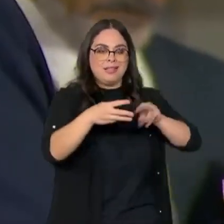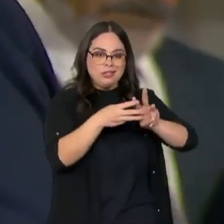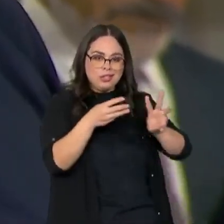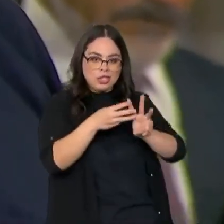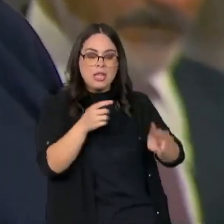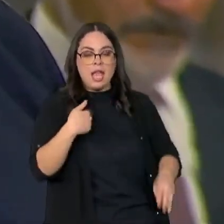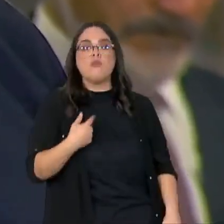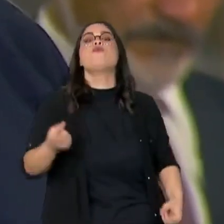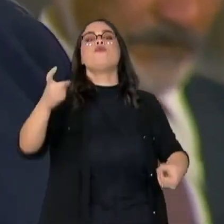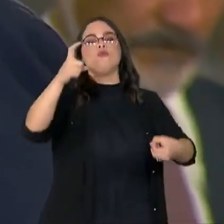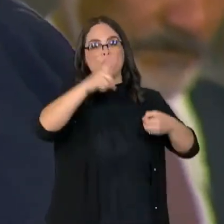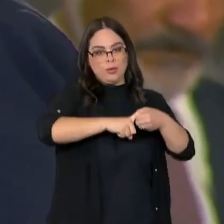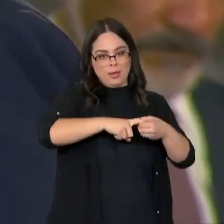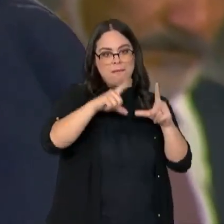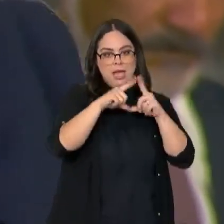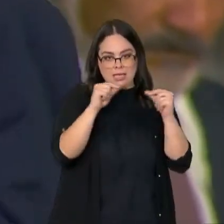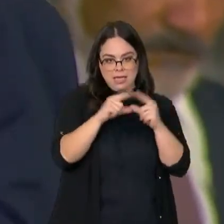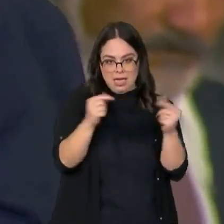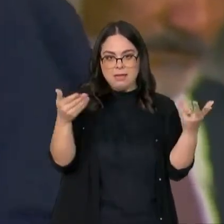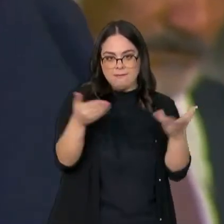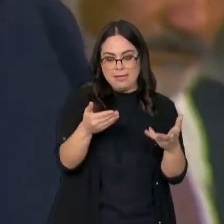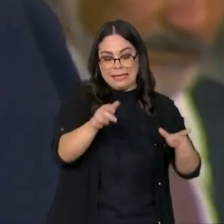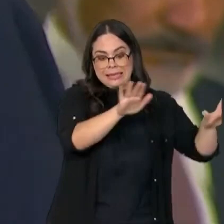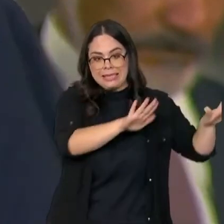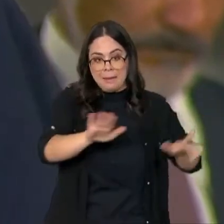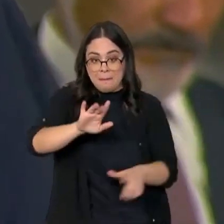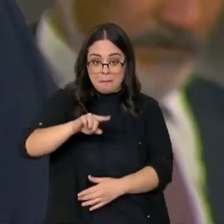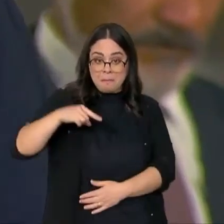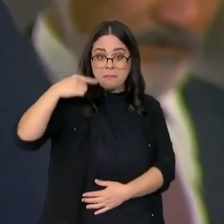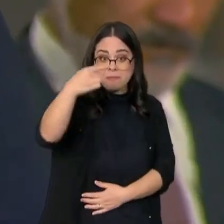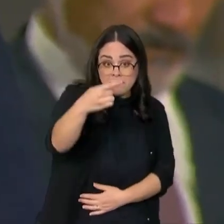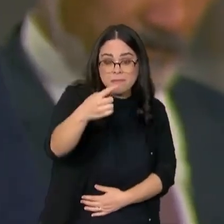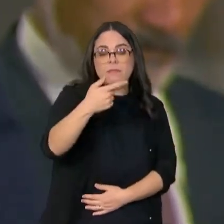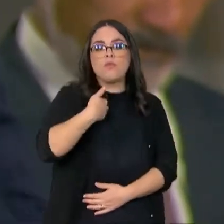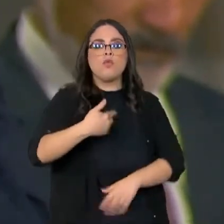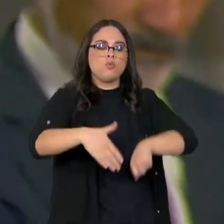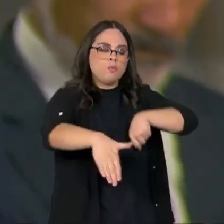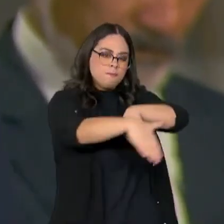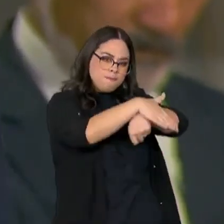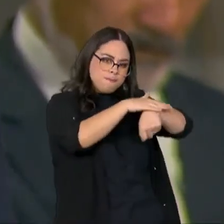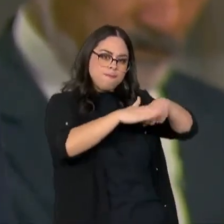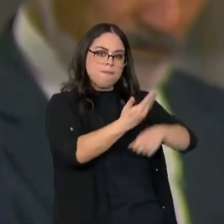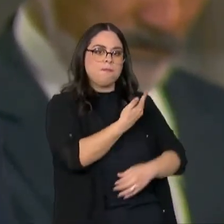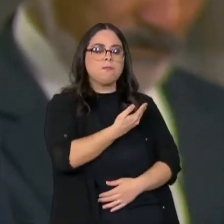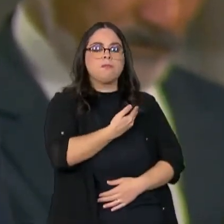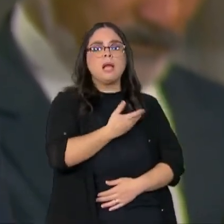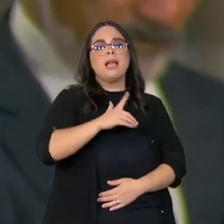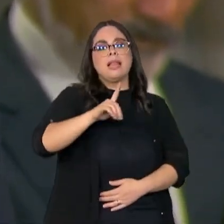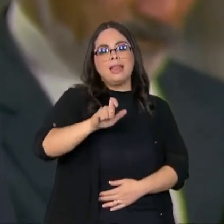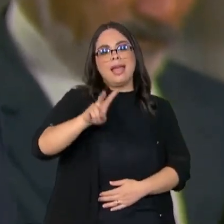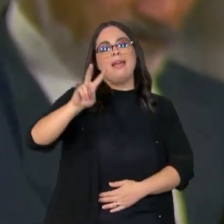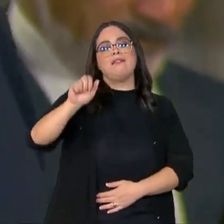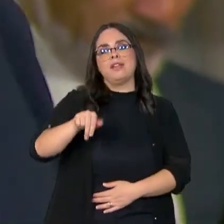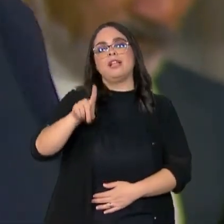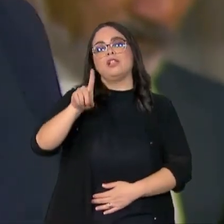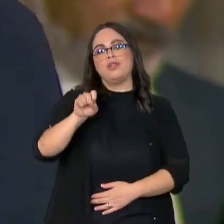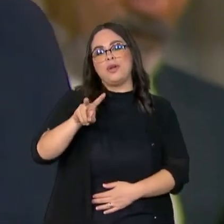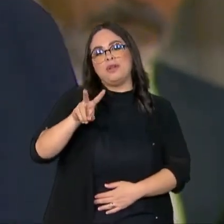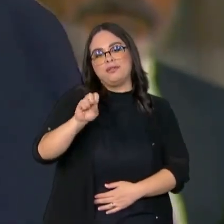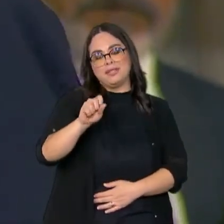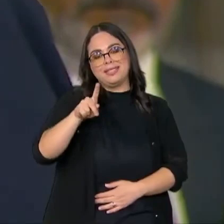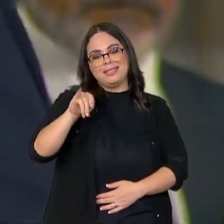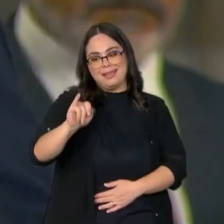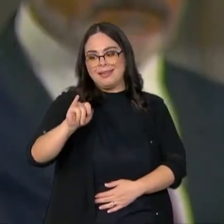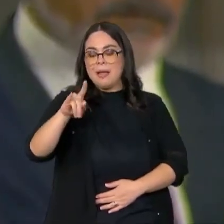vou voltar a Brasília. Na semana que vem, vou conversar com o companheiro Lewandowski. Quando o